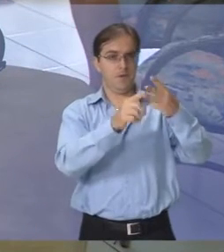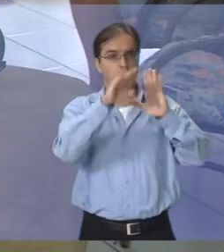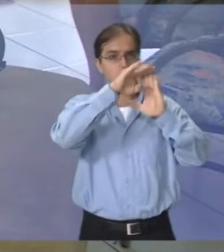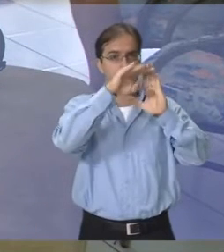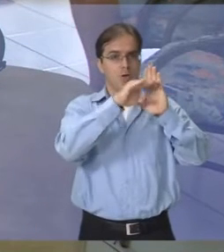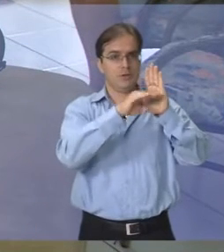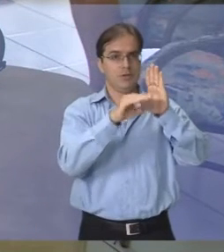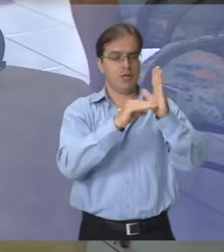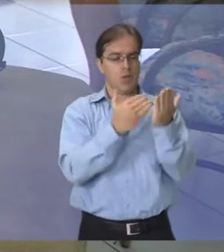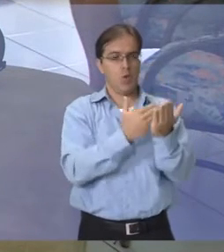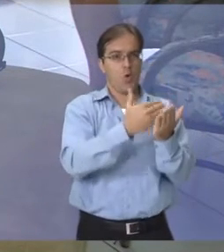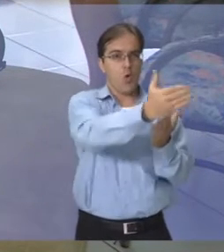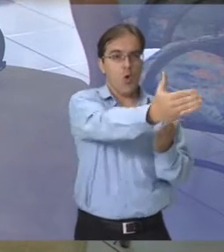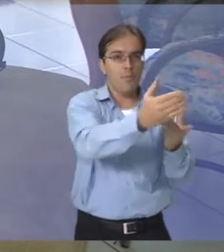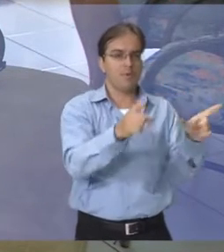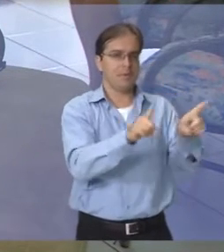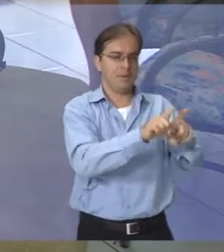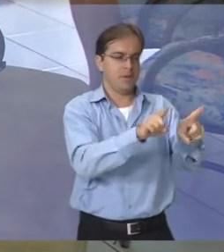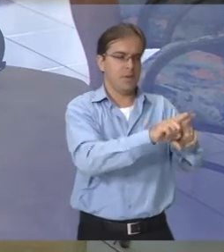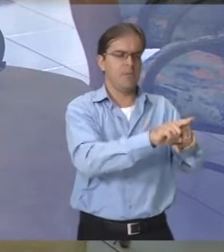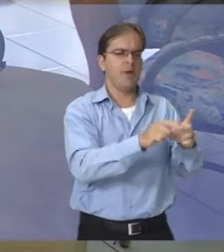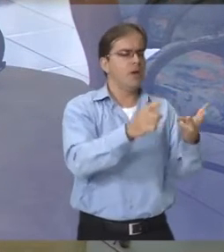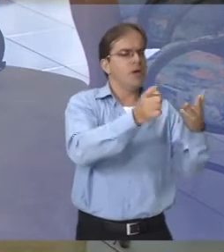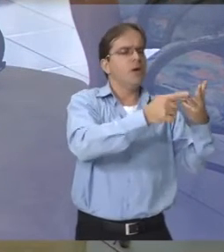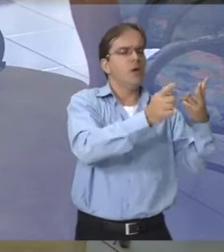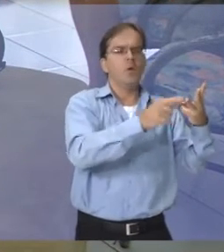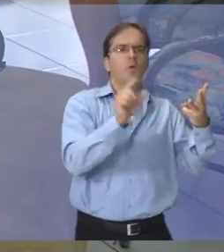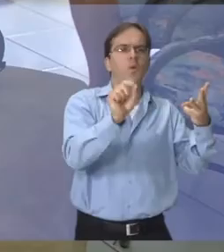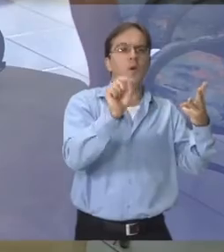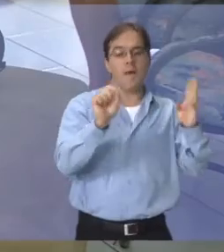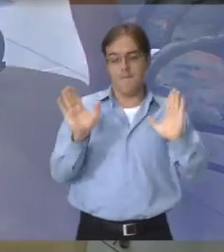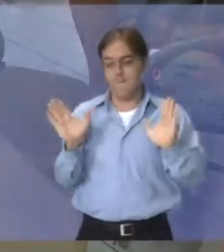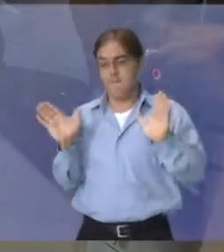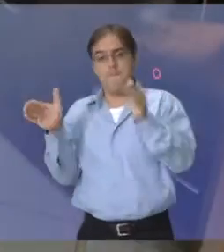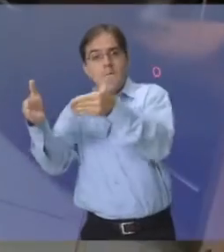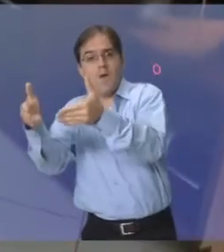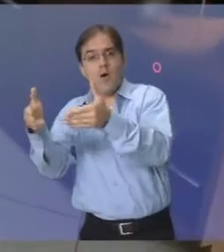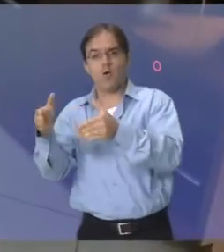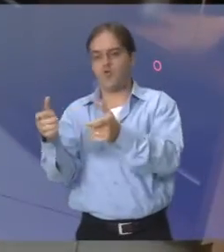aí retorna para a questão do game, mas agora